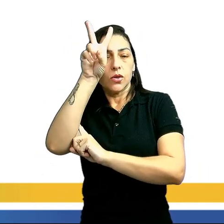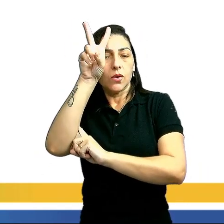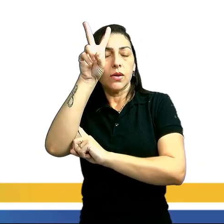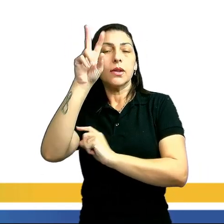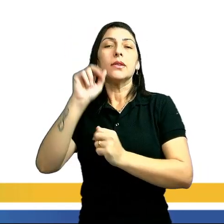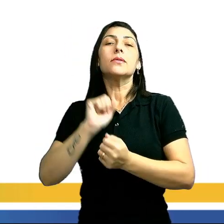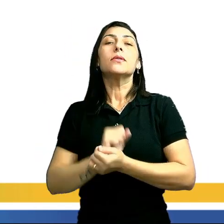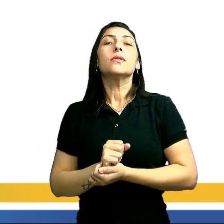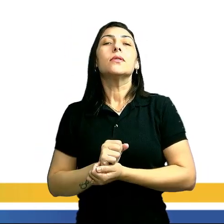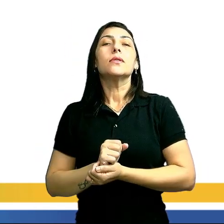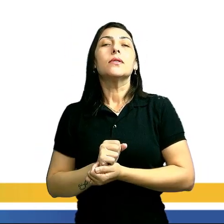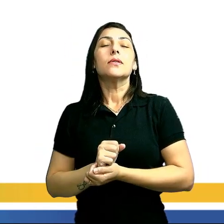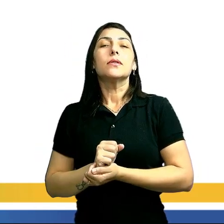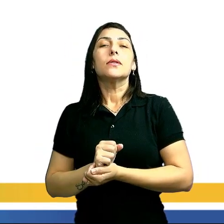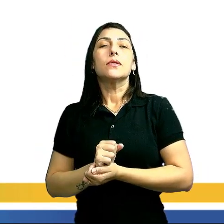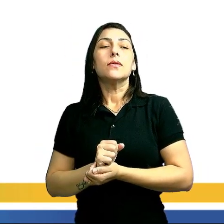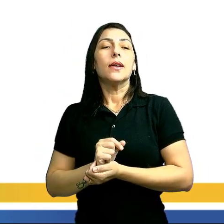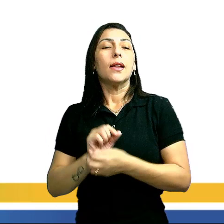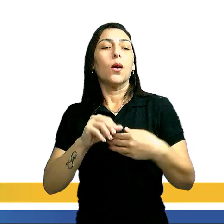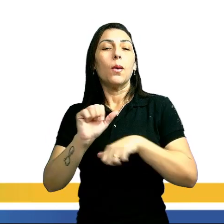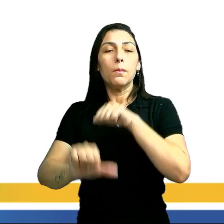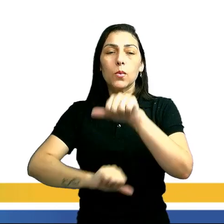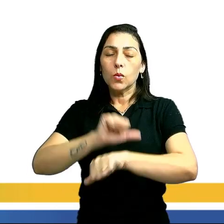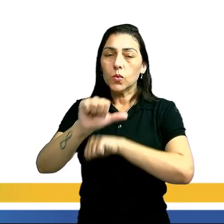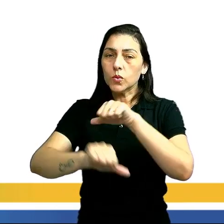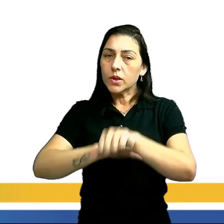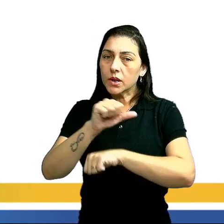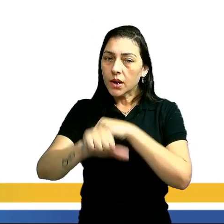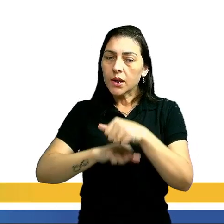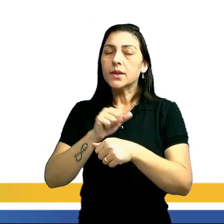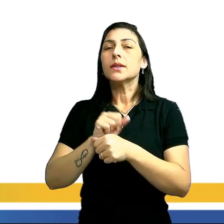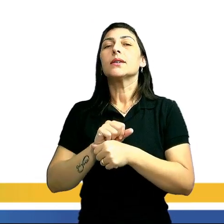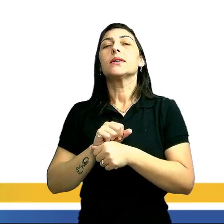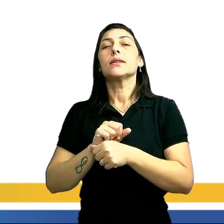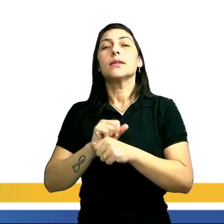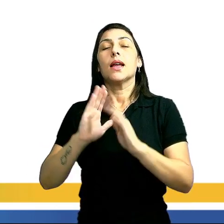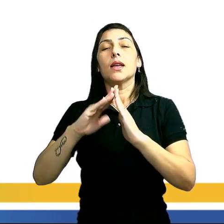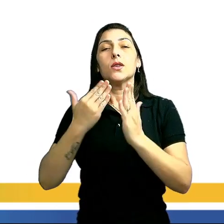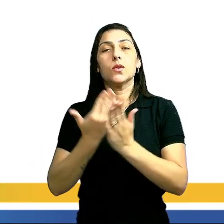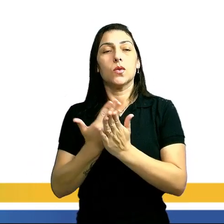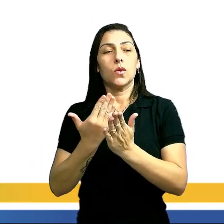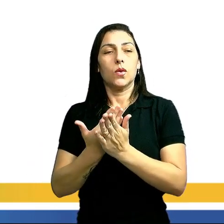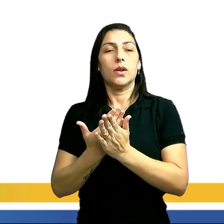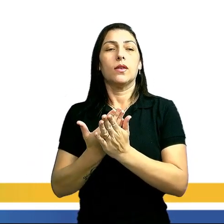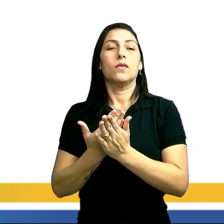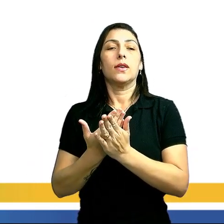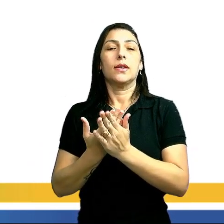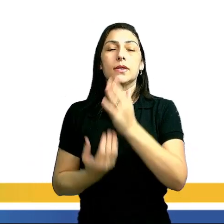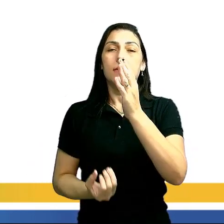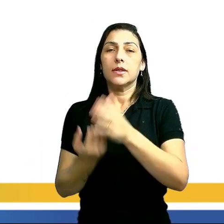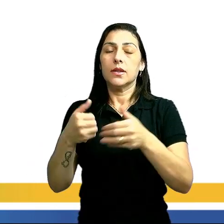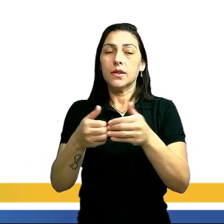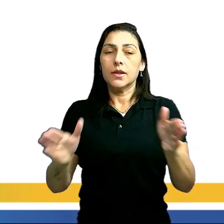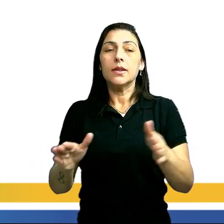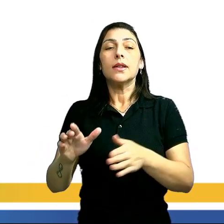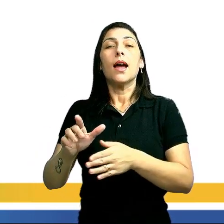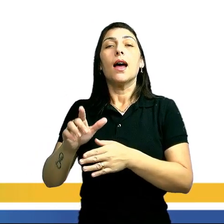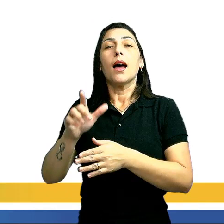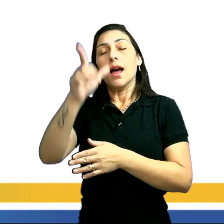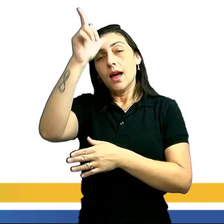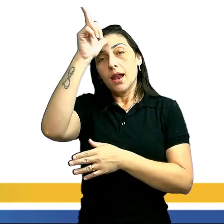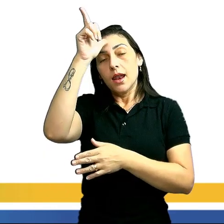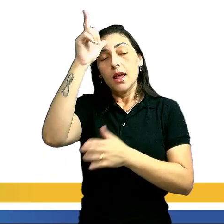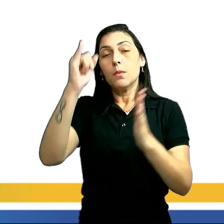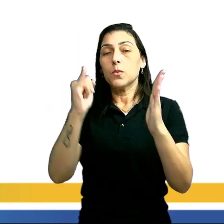então vai traçar uma mudança radical, né? A escola de Frankfurt ela vai ser inaugurada aí na Alemanha, né?